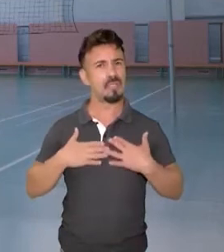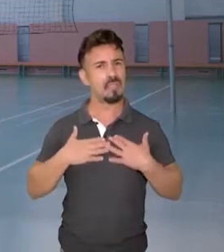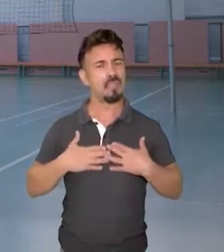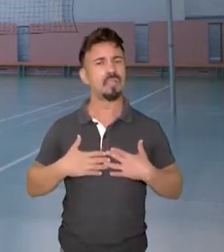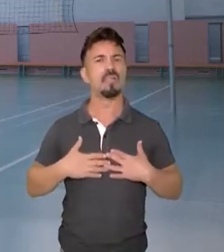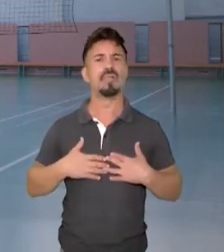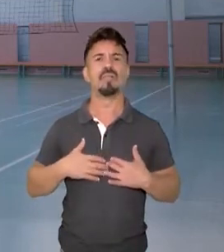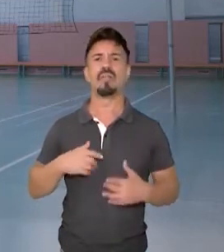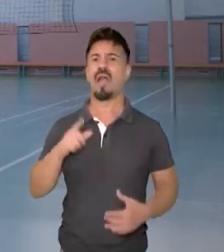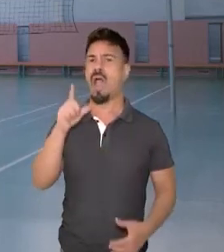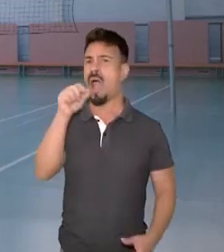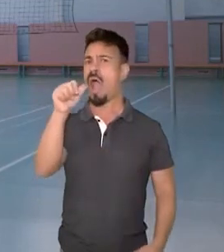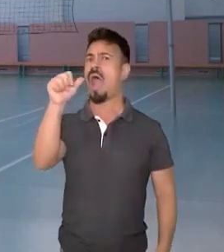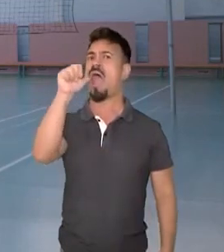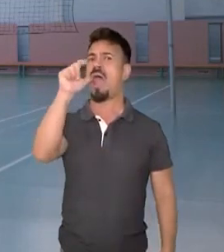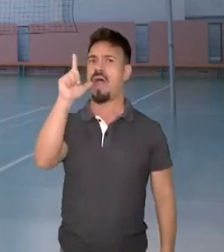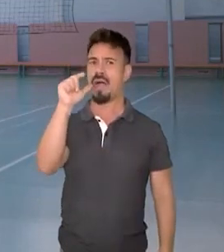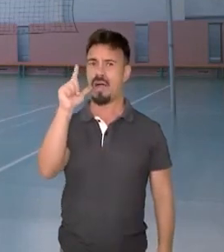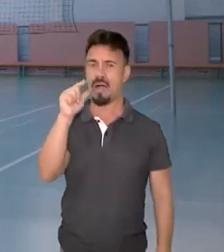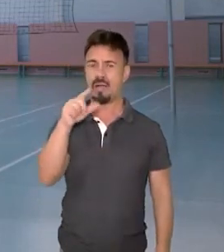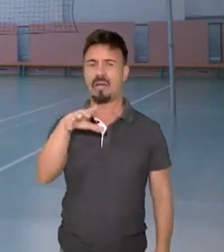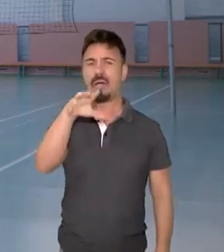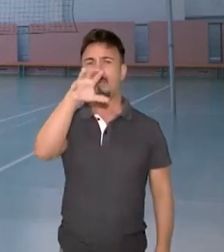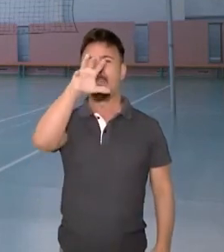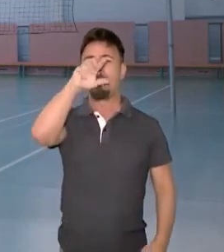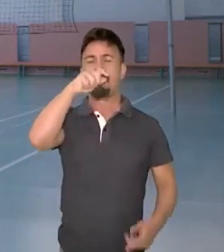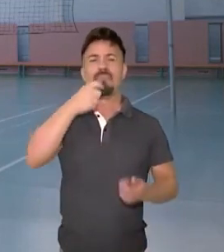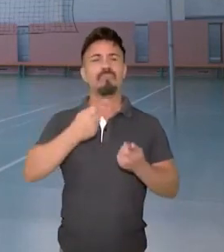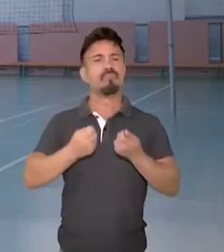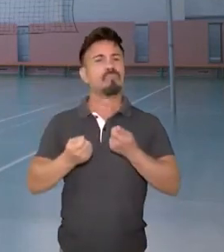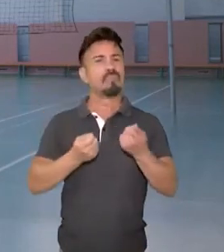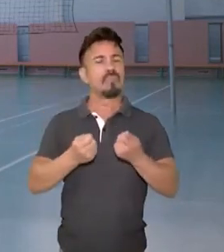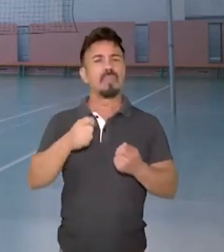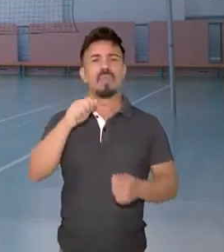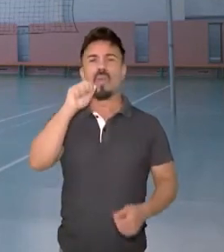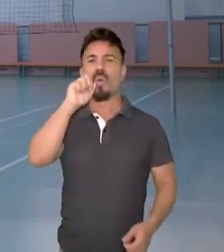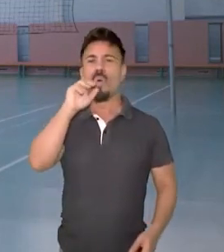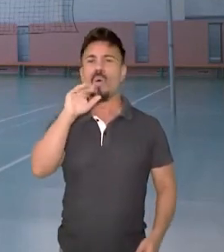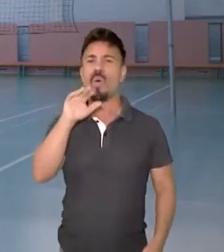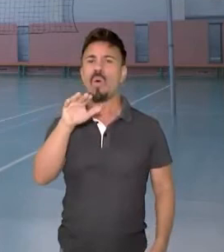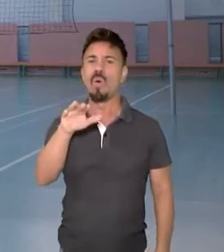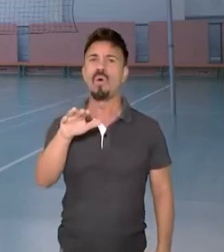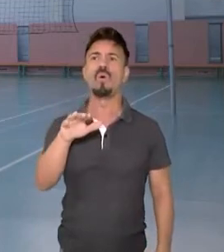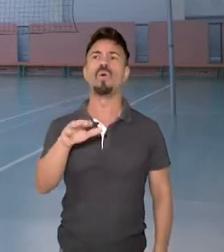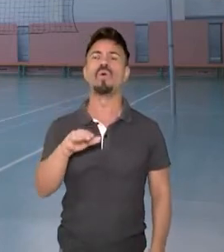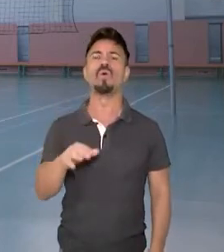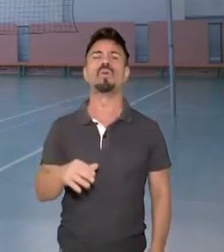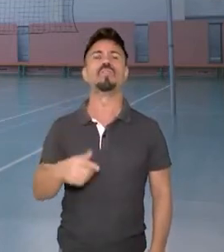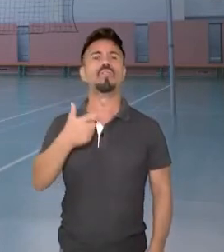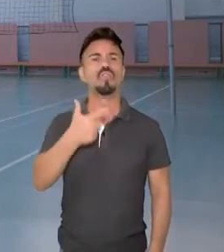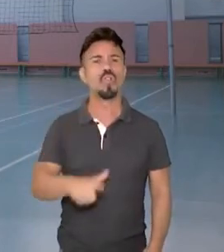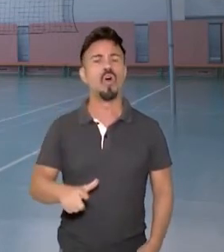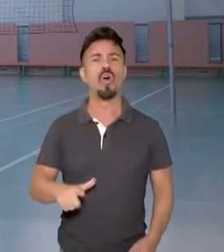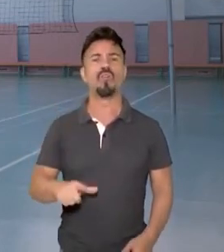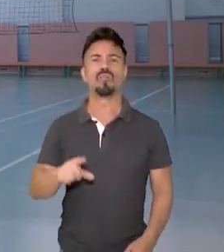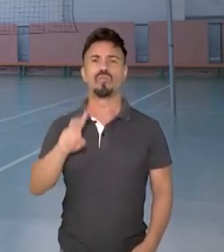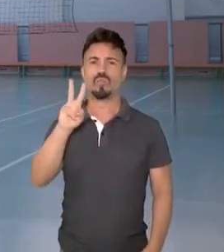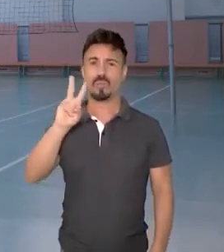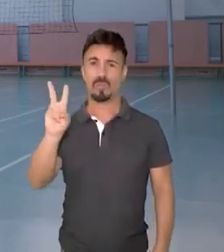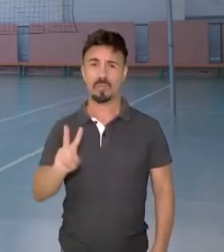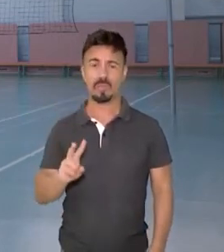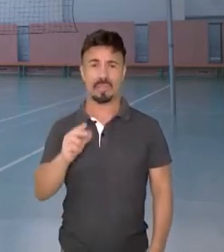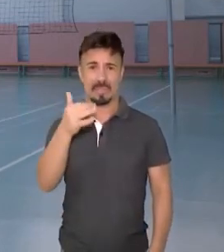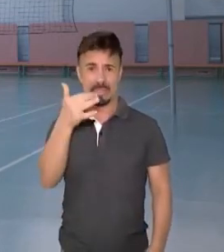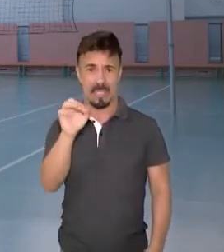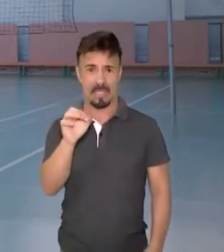tomar água respira bem controla a respiração inspirando e expirando e repete mais duas vezes de